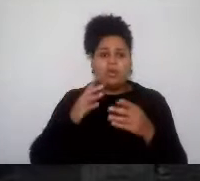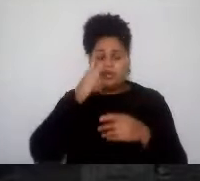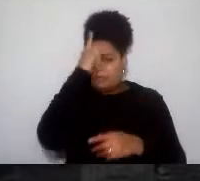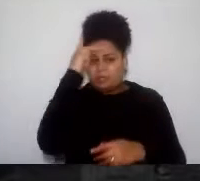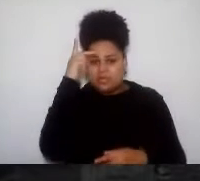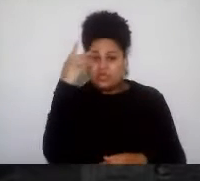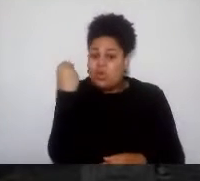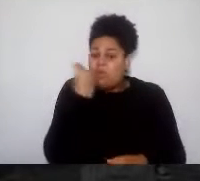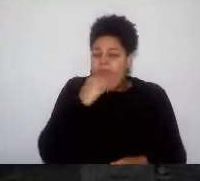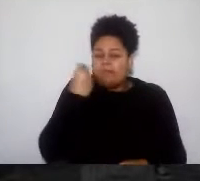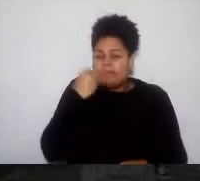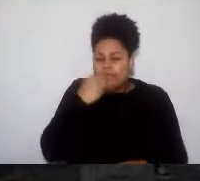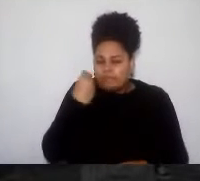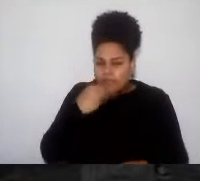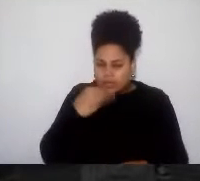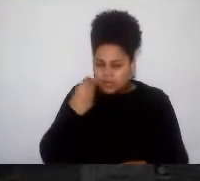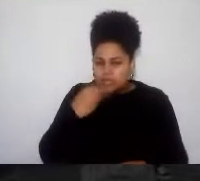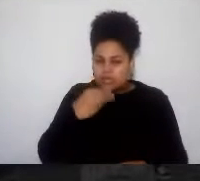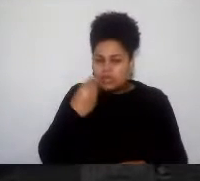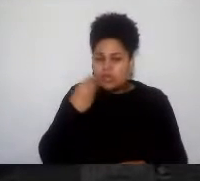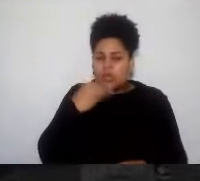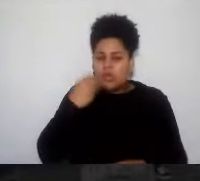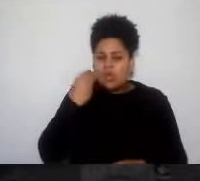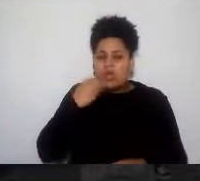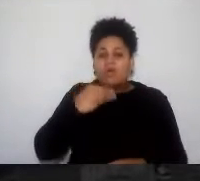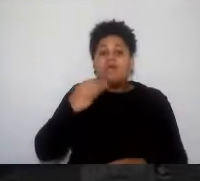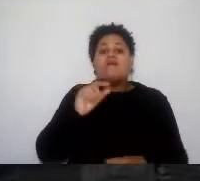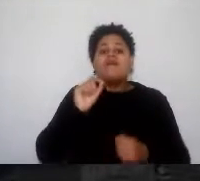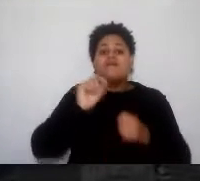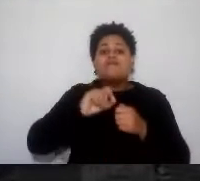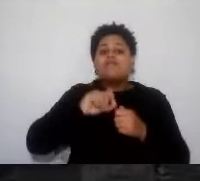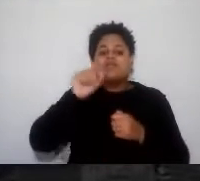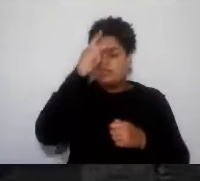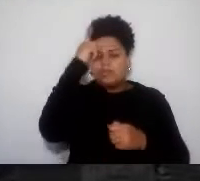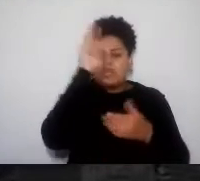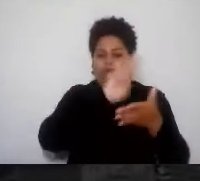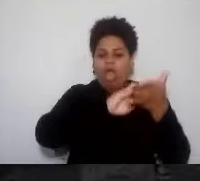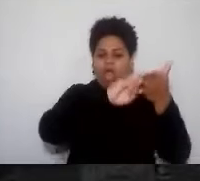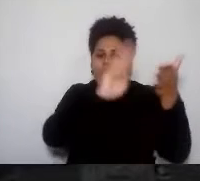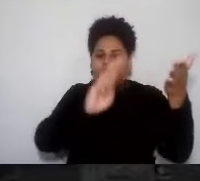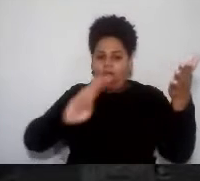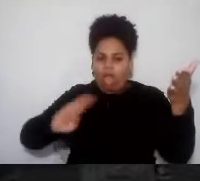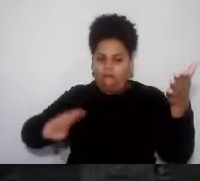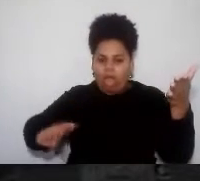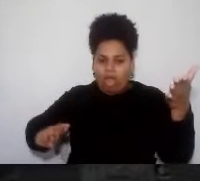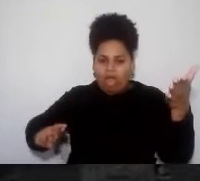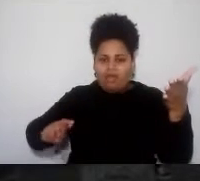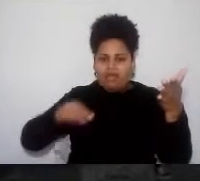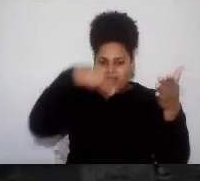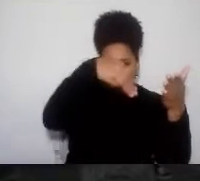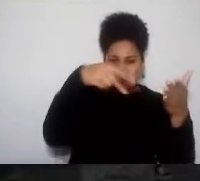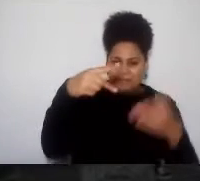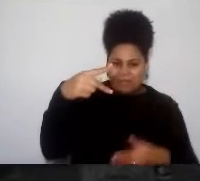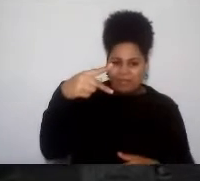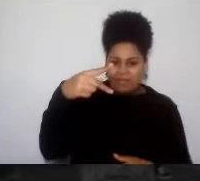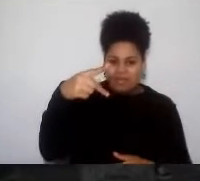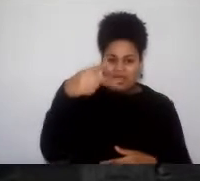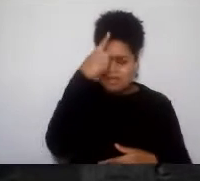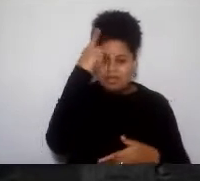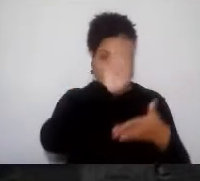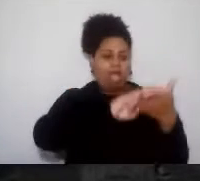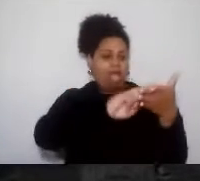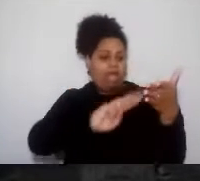aproveitando dessa brecha, o relator dessa medida provisória,